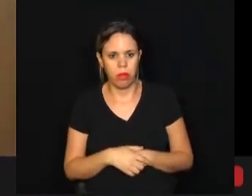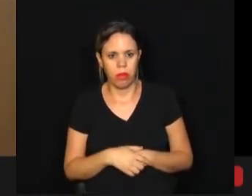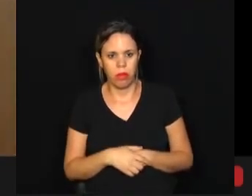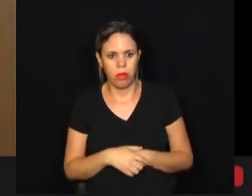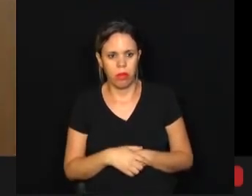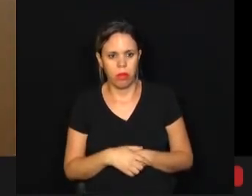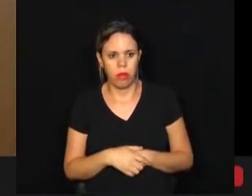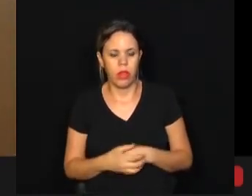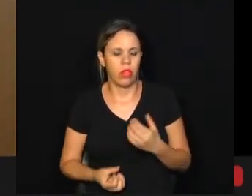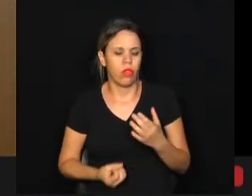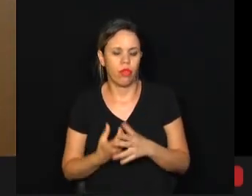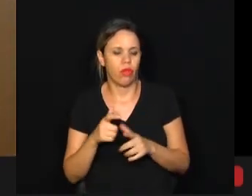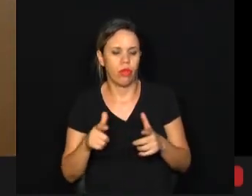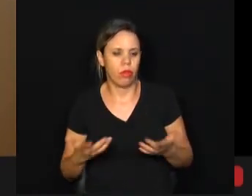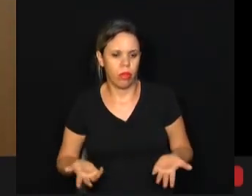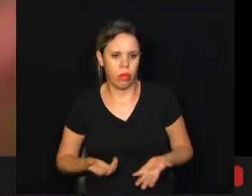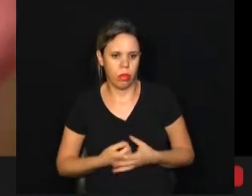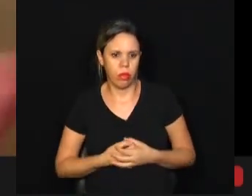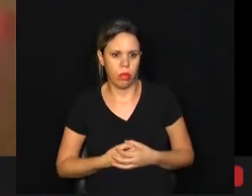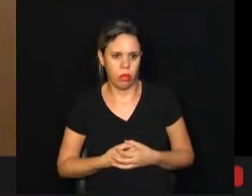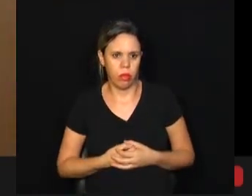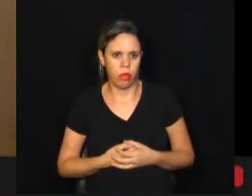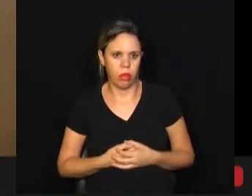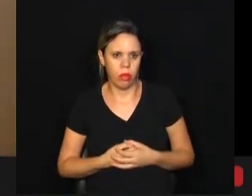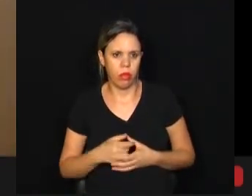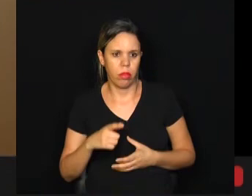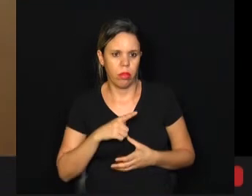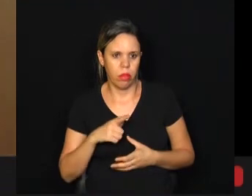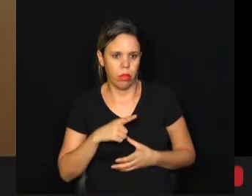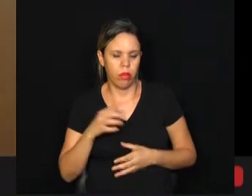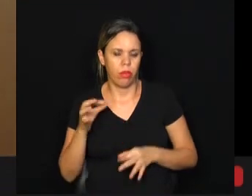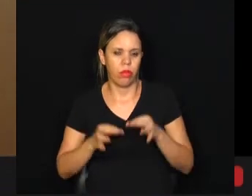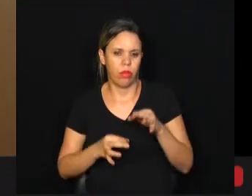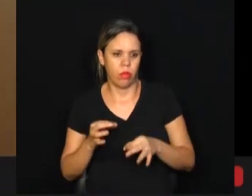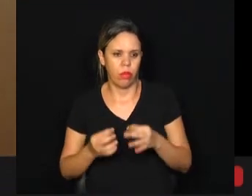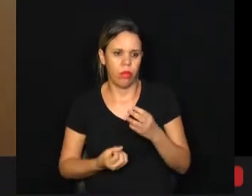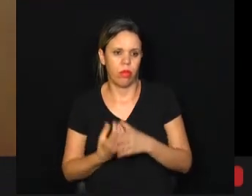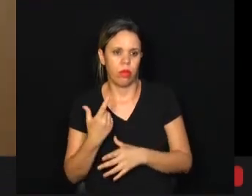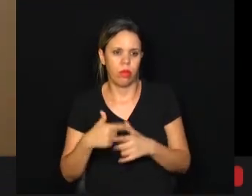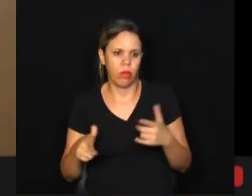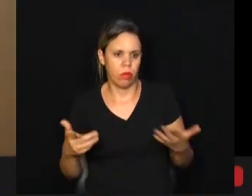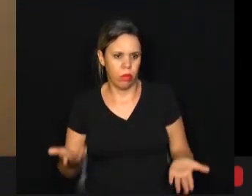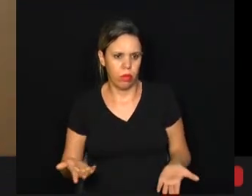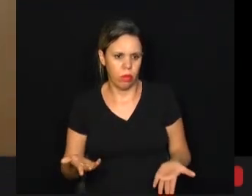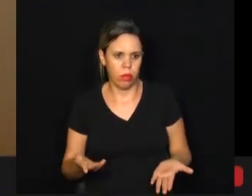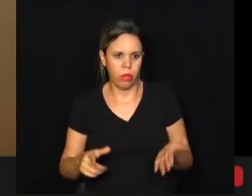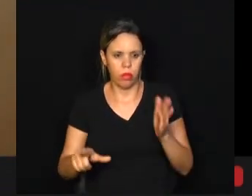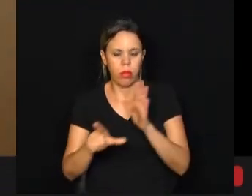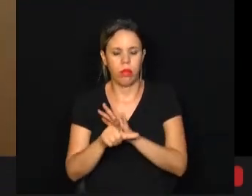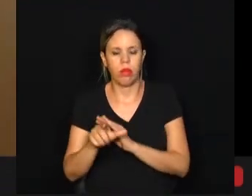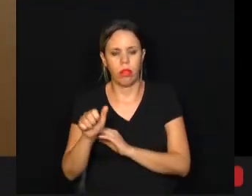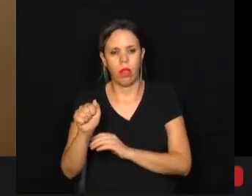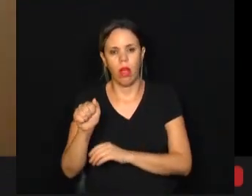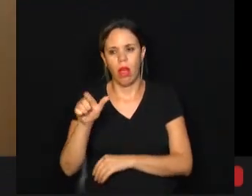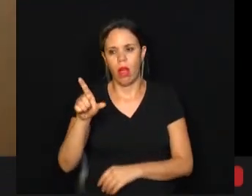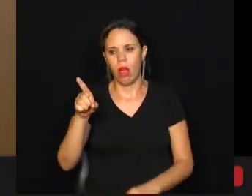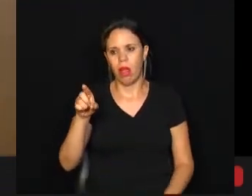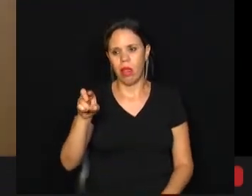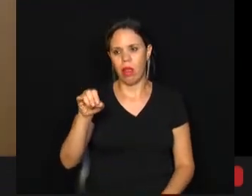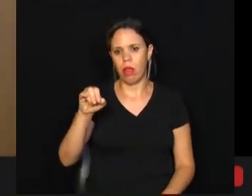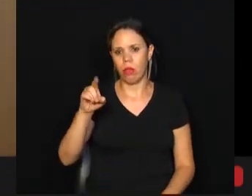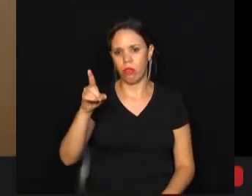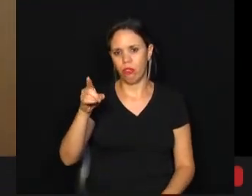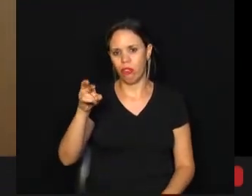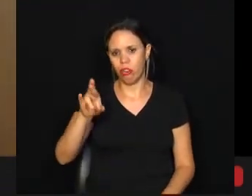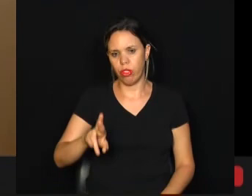estão acontecendo, né? Onde já há jurisprudência, onde já acontece. Para a Lei Aldir Blanc, o